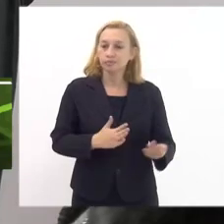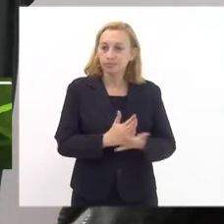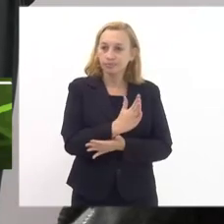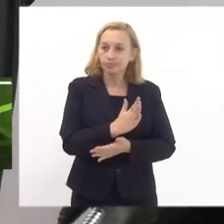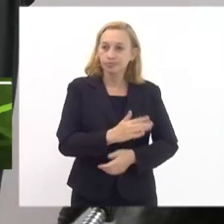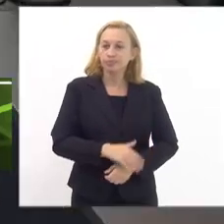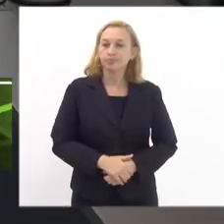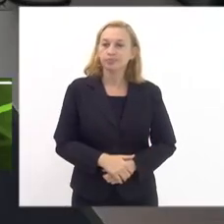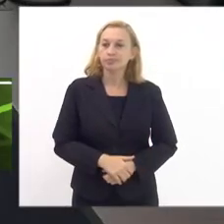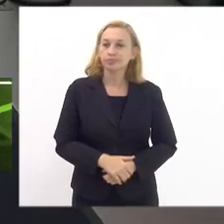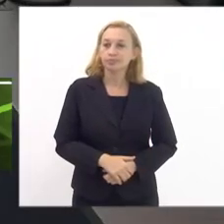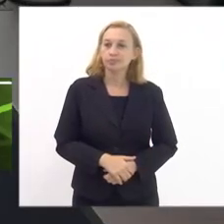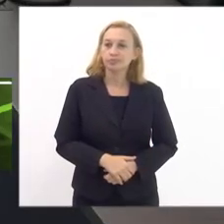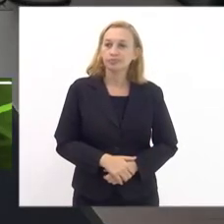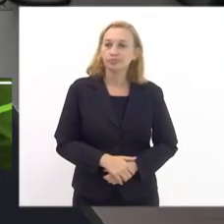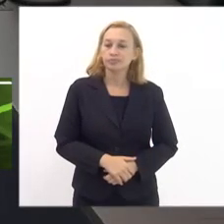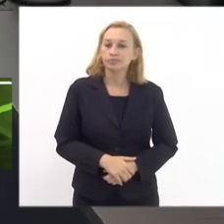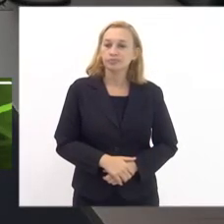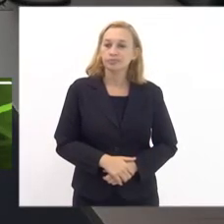aprovado.